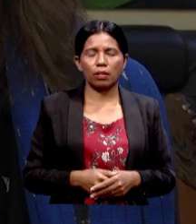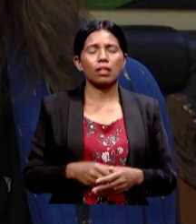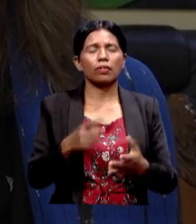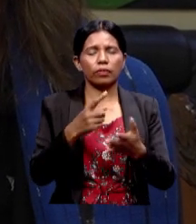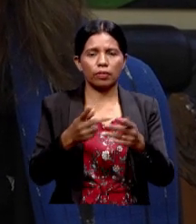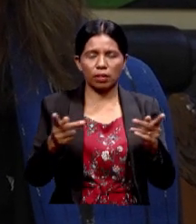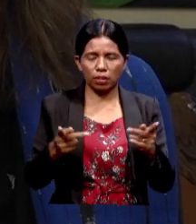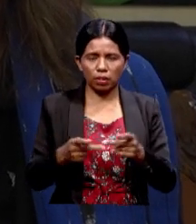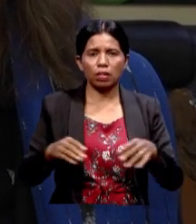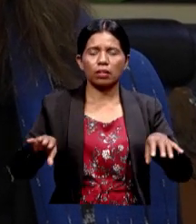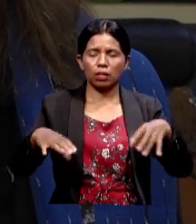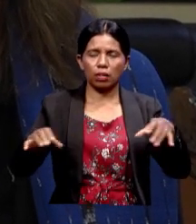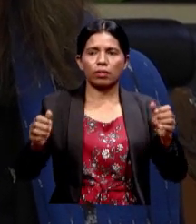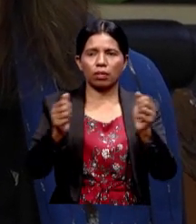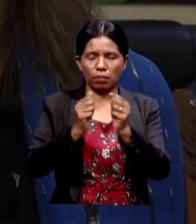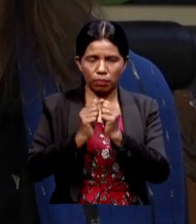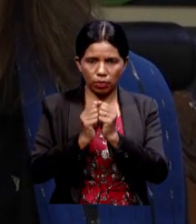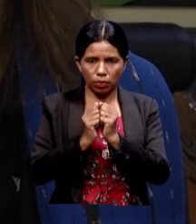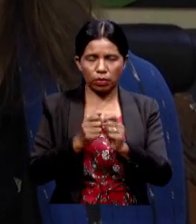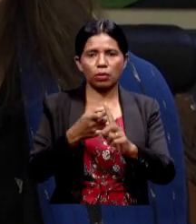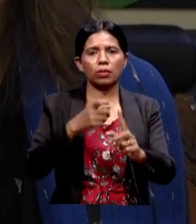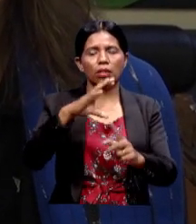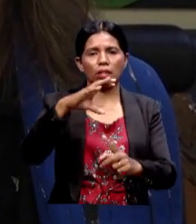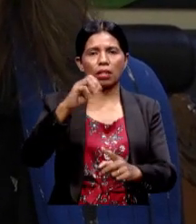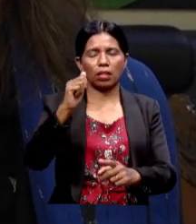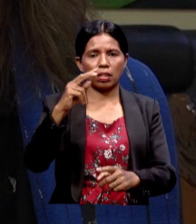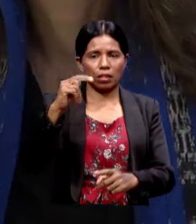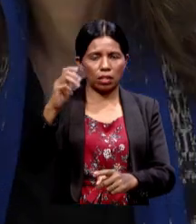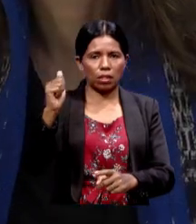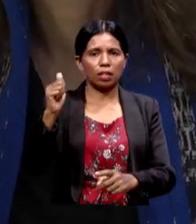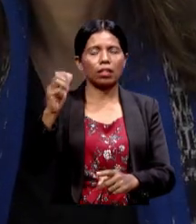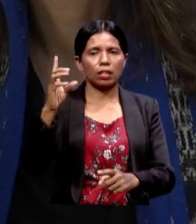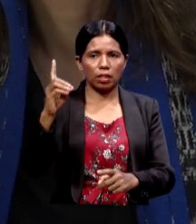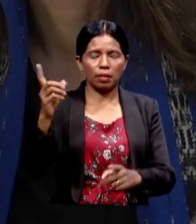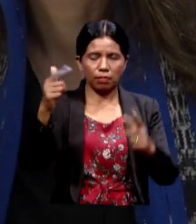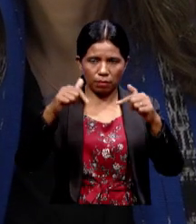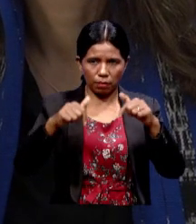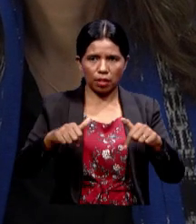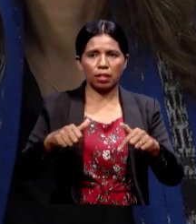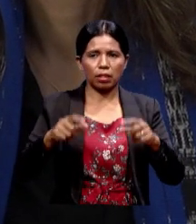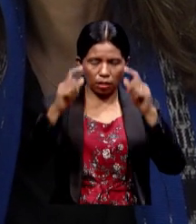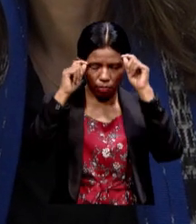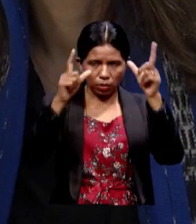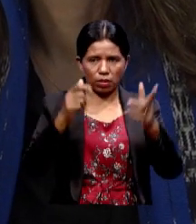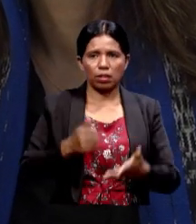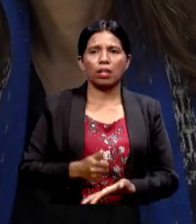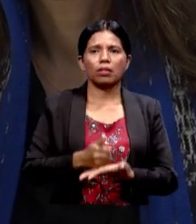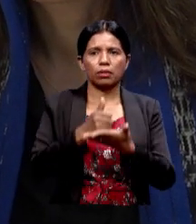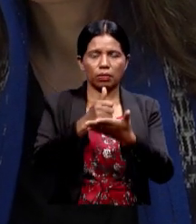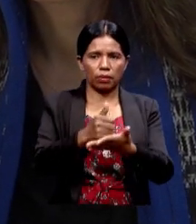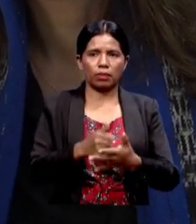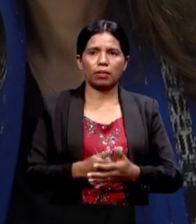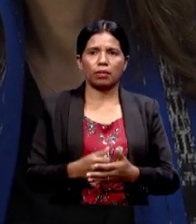que a cooperação com o Canadá Mai Timor ajuda